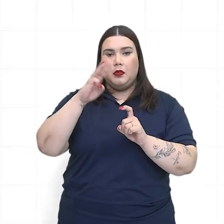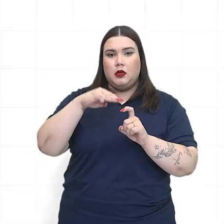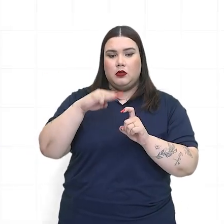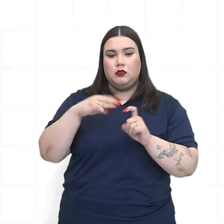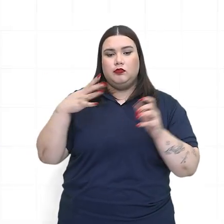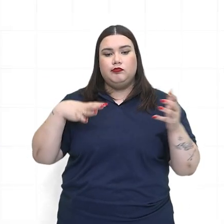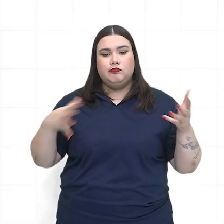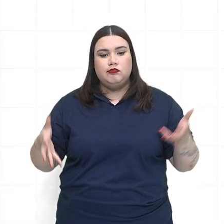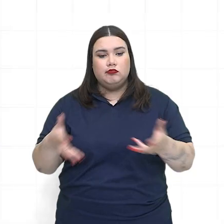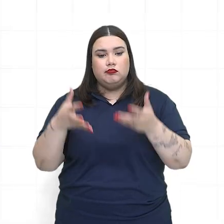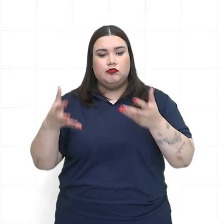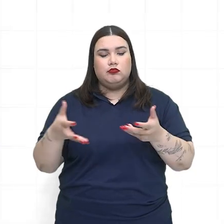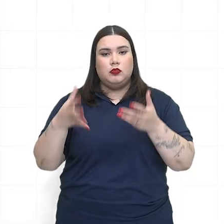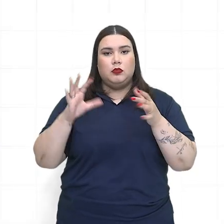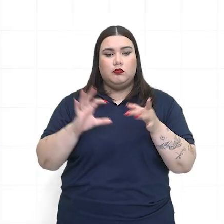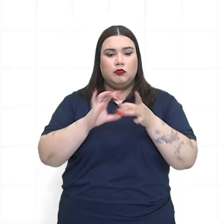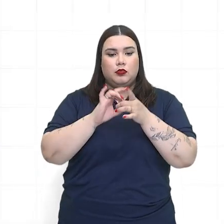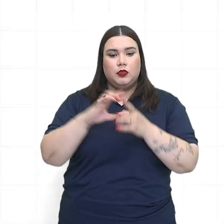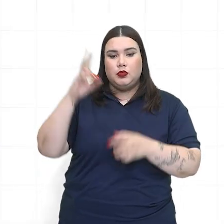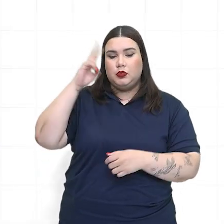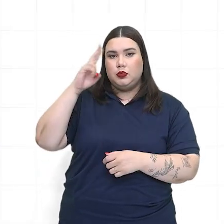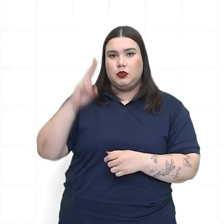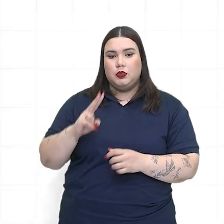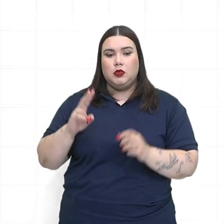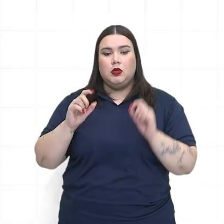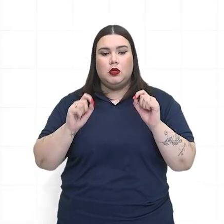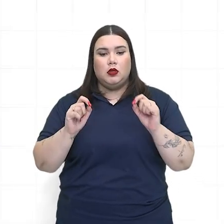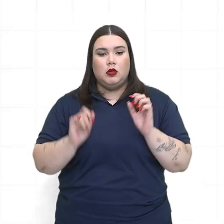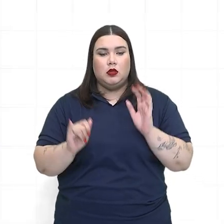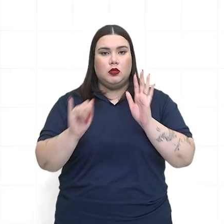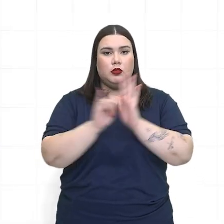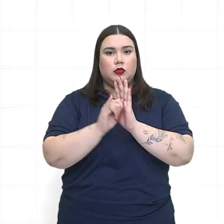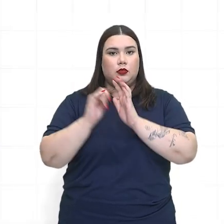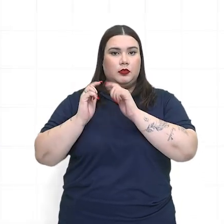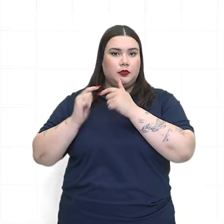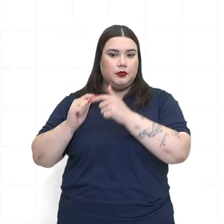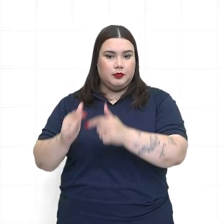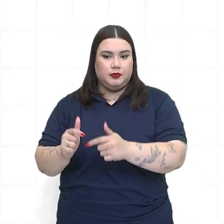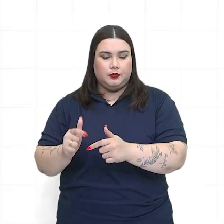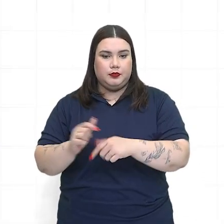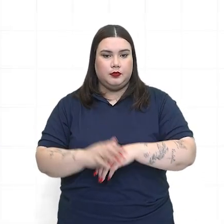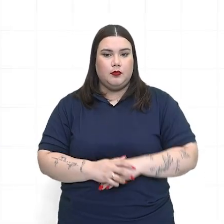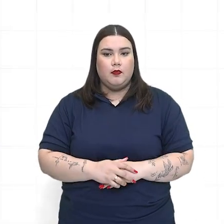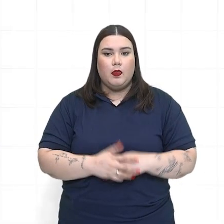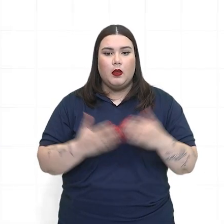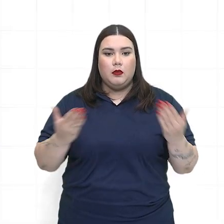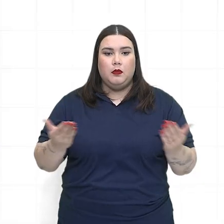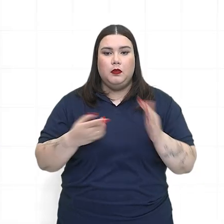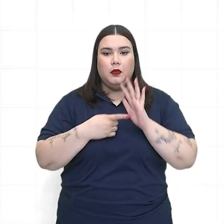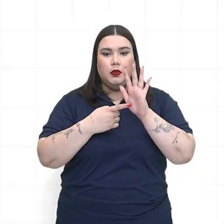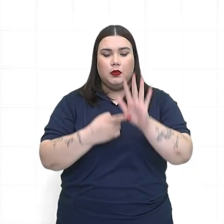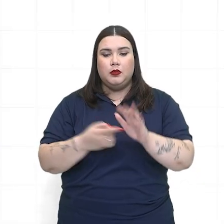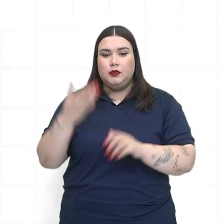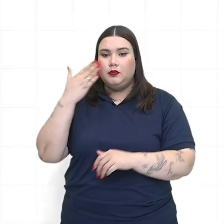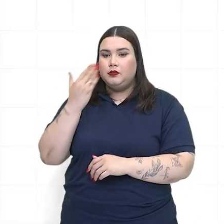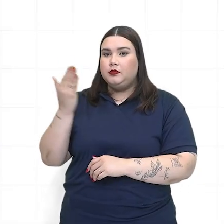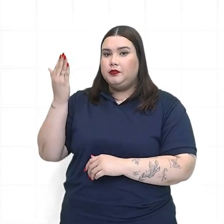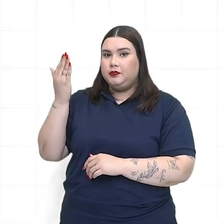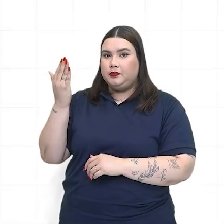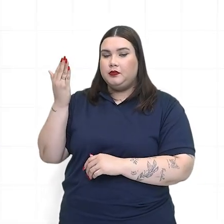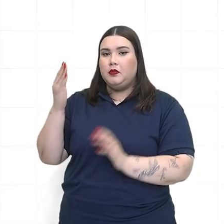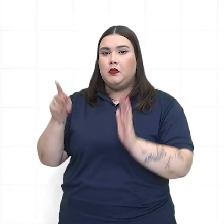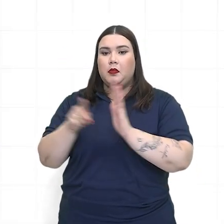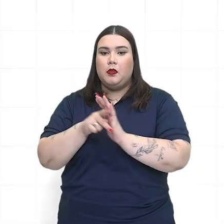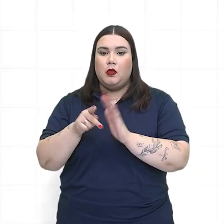e reforçam sua ligação com a história e a identidade da tradição. E aqui tem o rito aqui